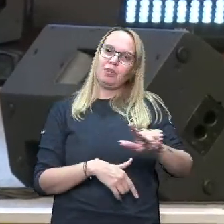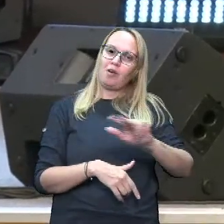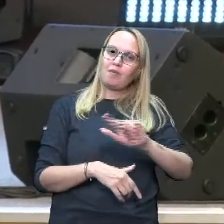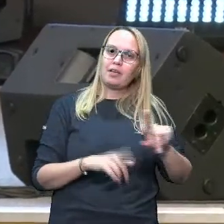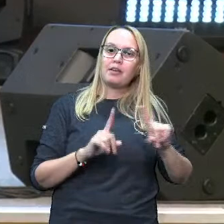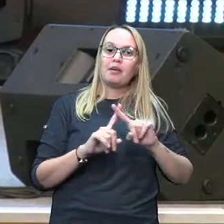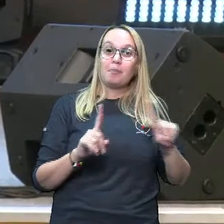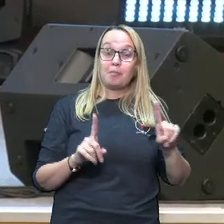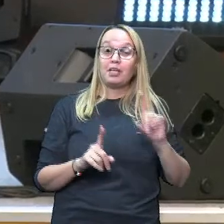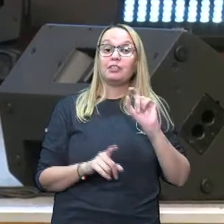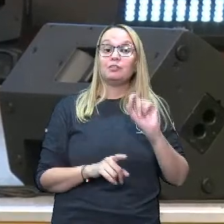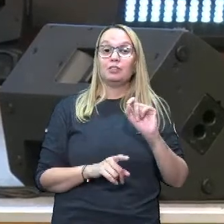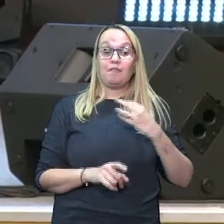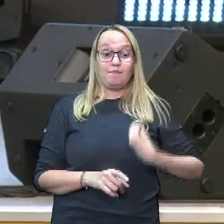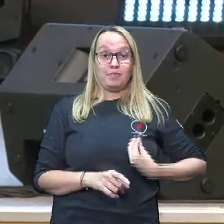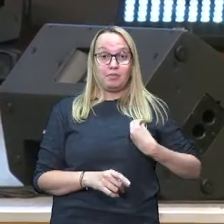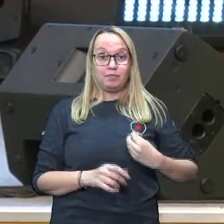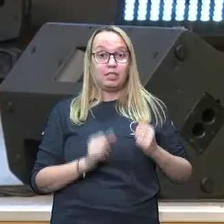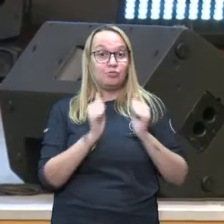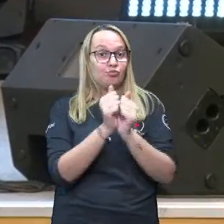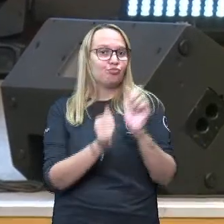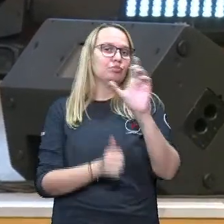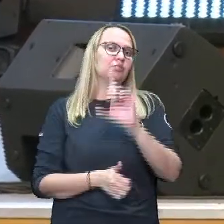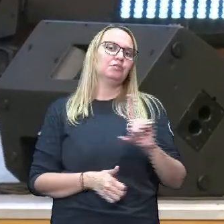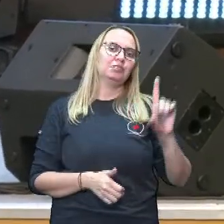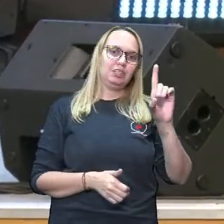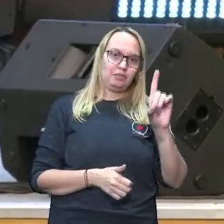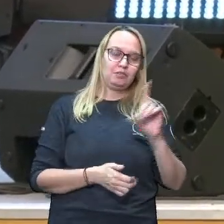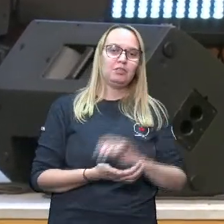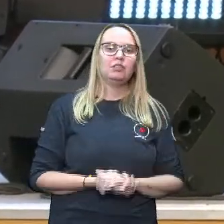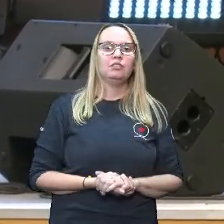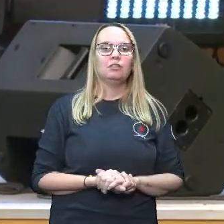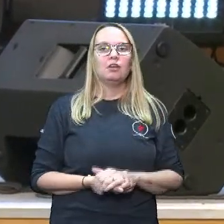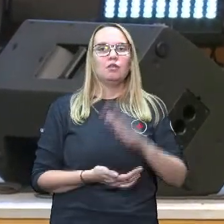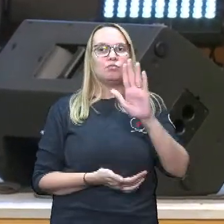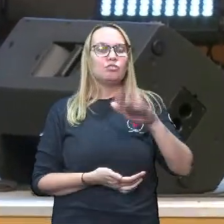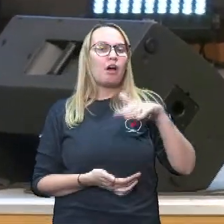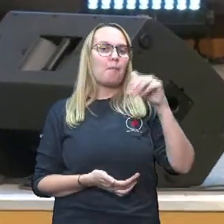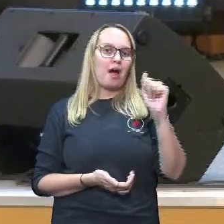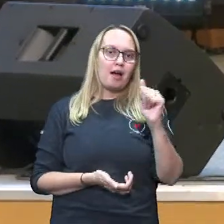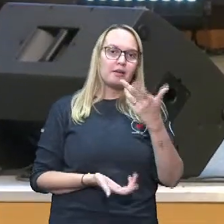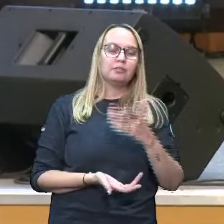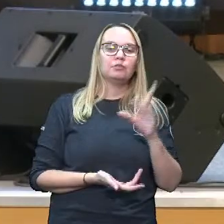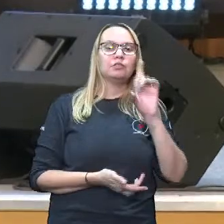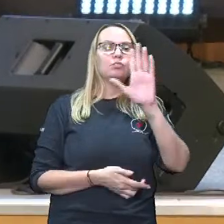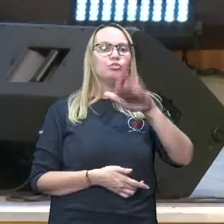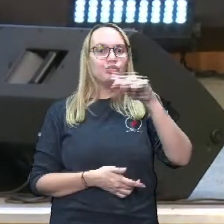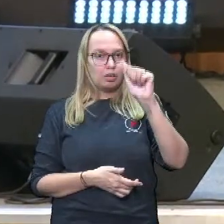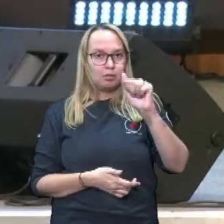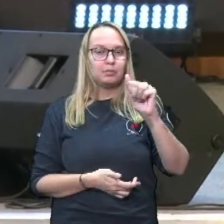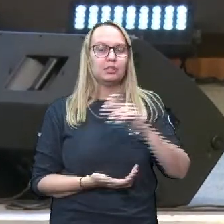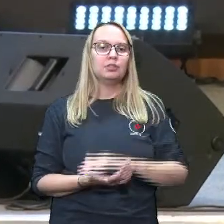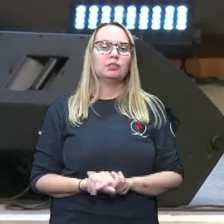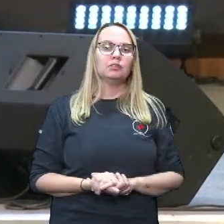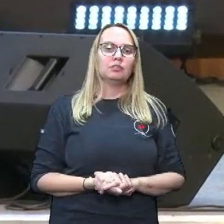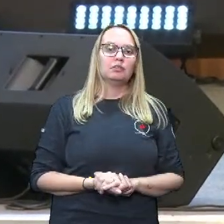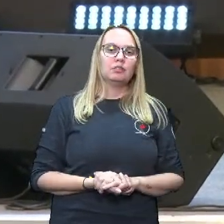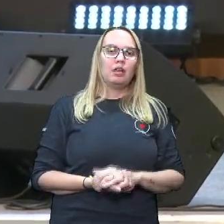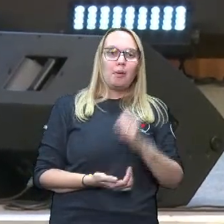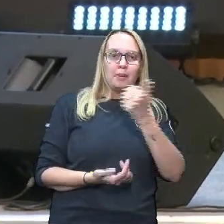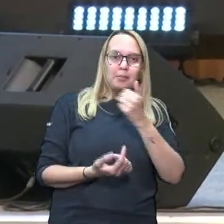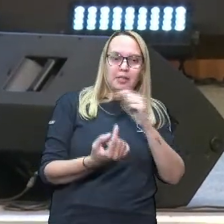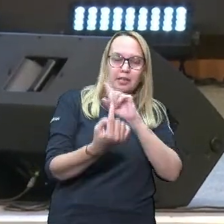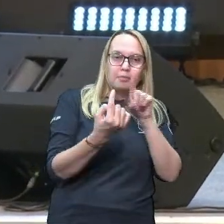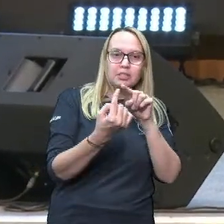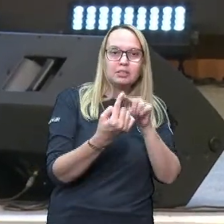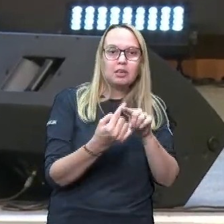em estar com Deus. Um chamado, quando Deus chama alguém, a sua primeira missão não é sair por